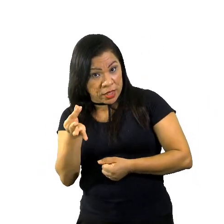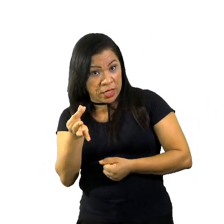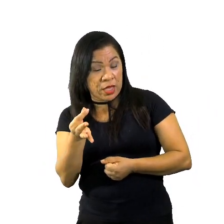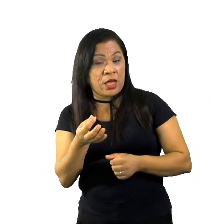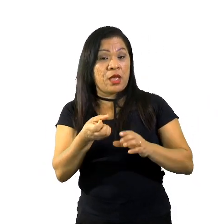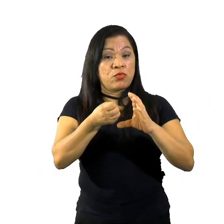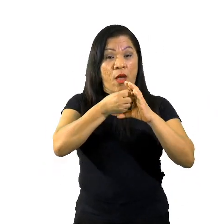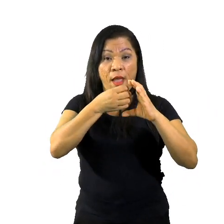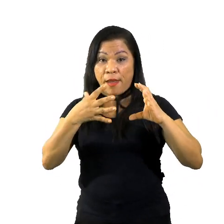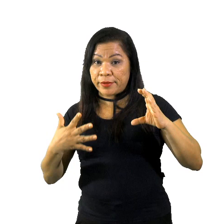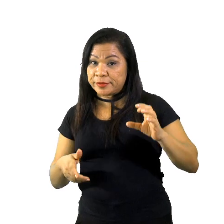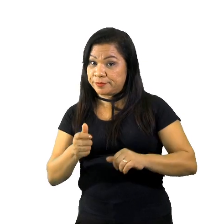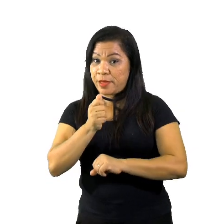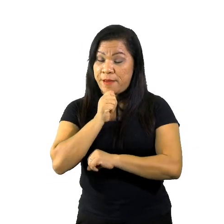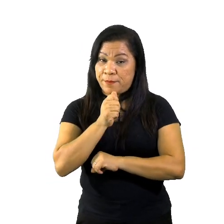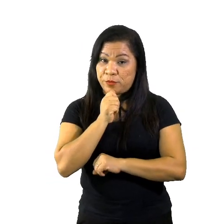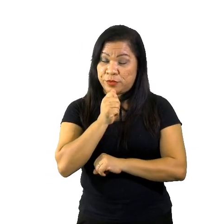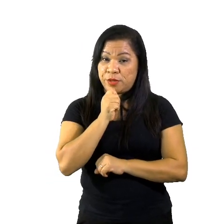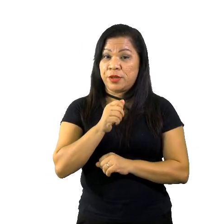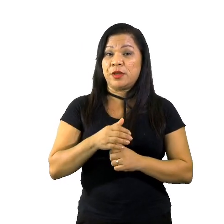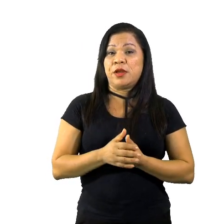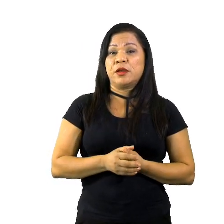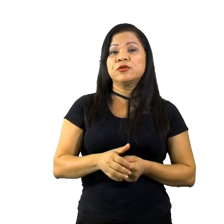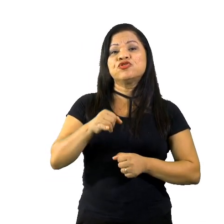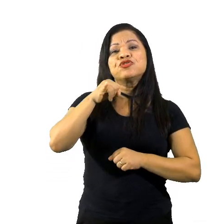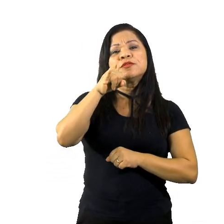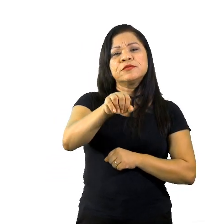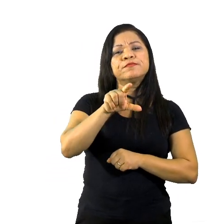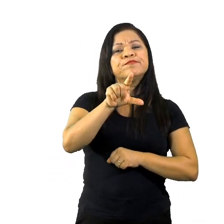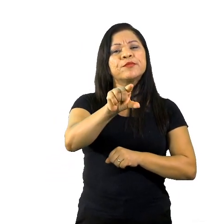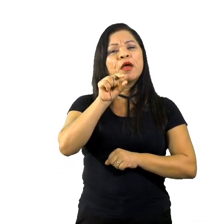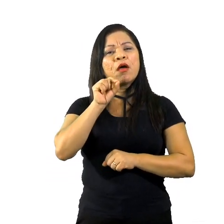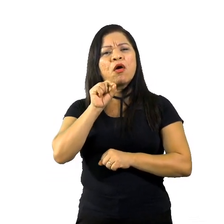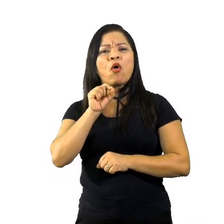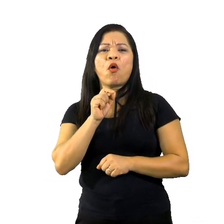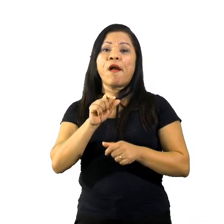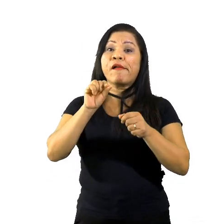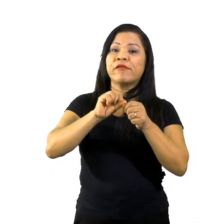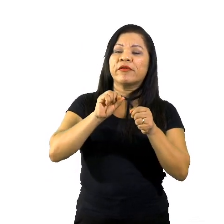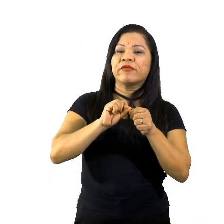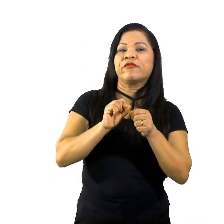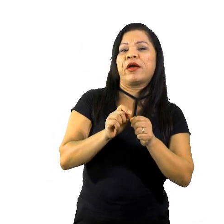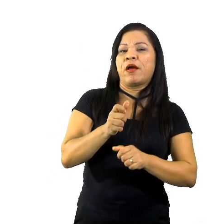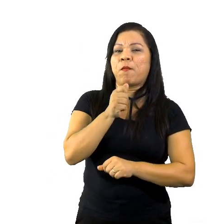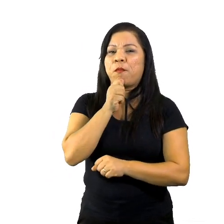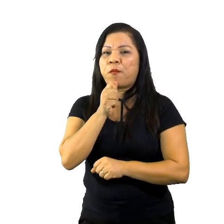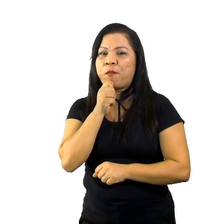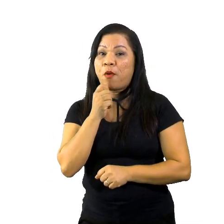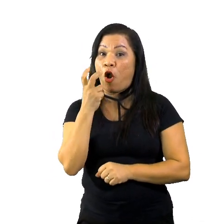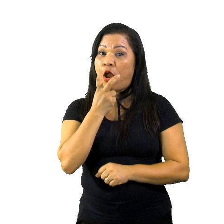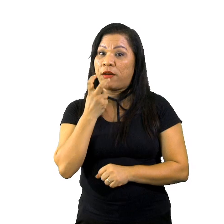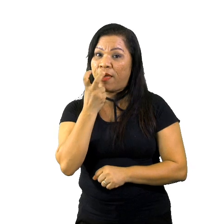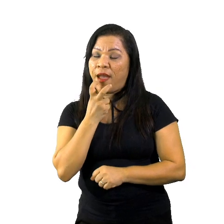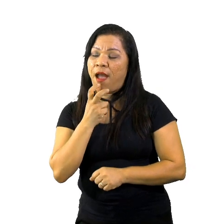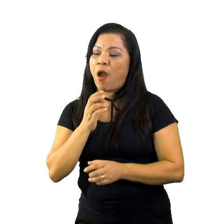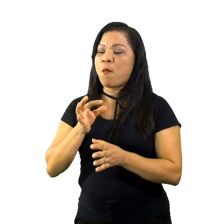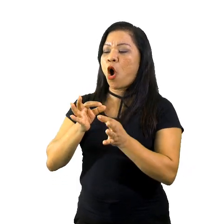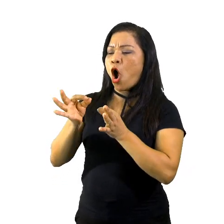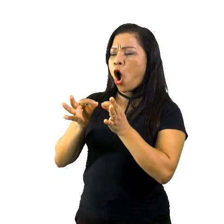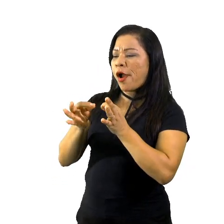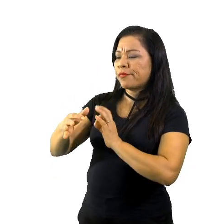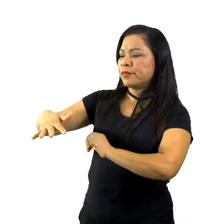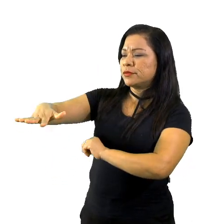da reportagem e se você optar de fazer uma reportagem oral, prepare um ambiente, escolha